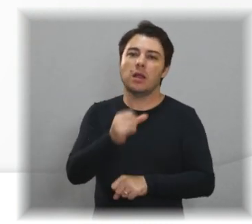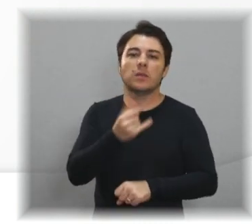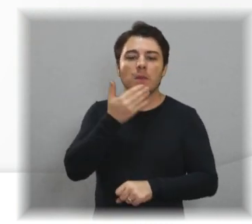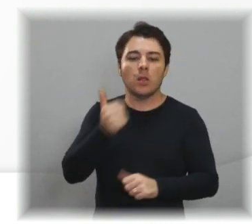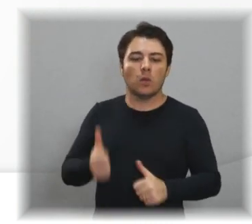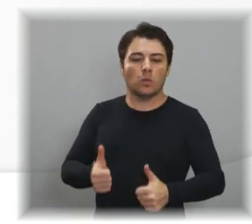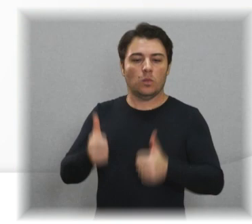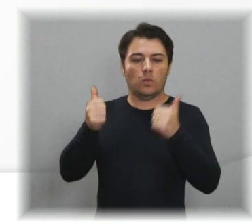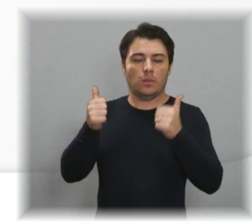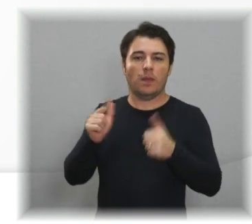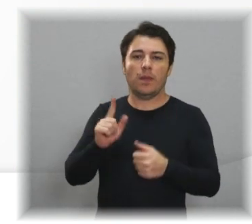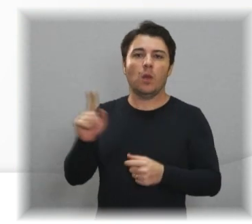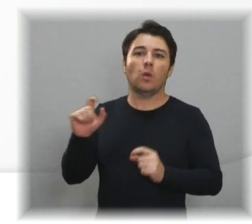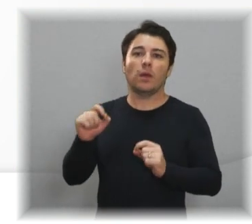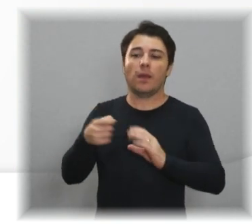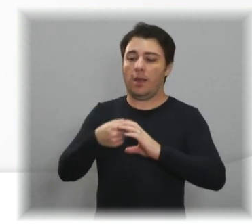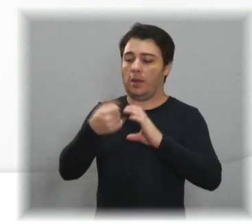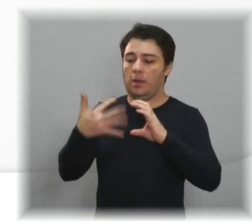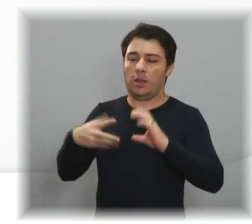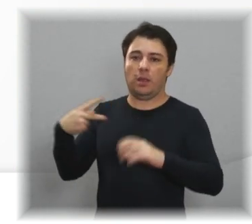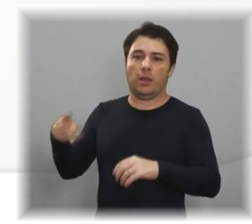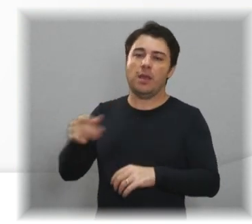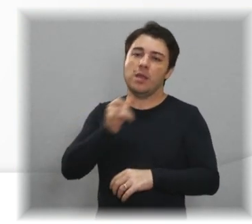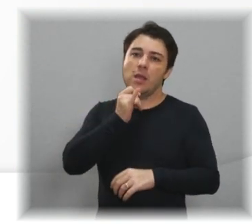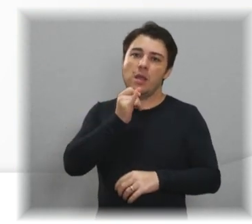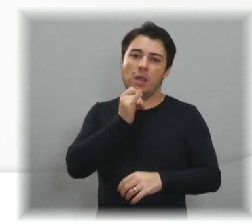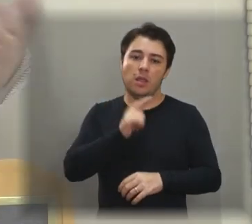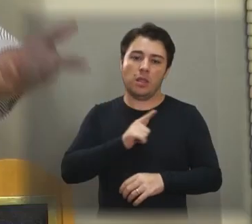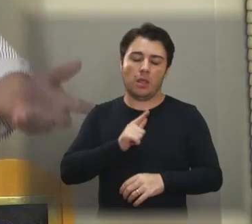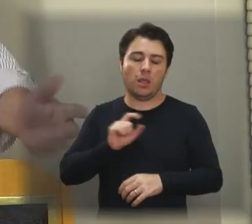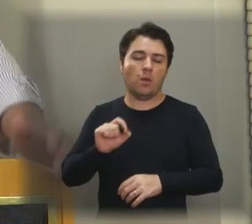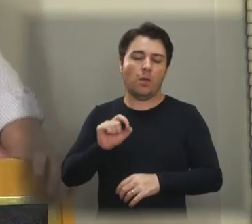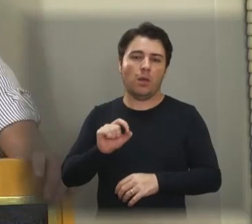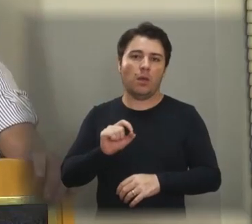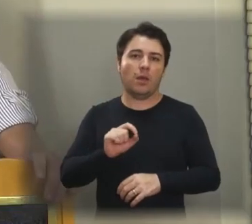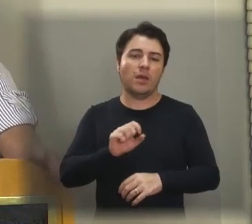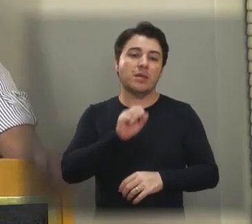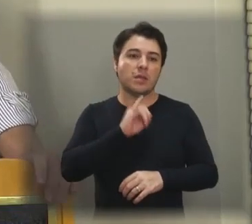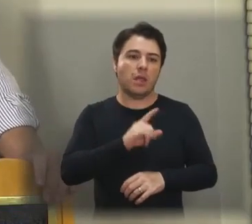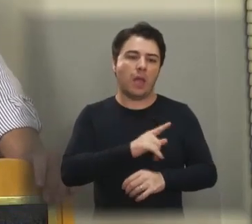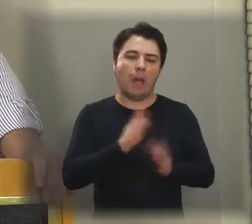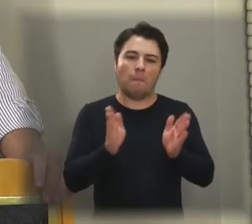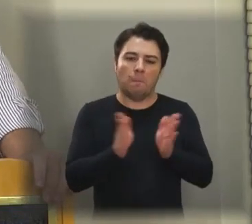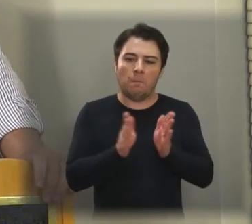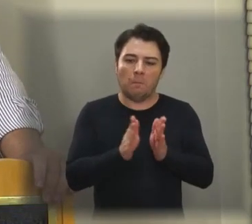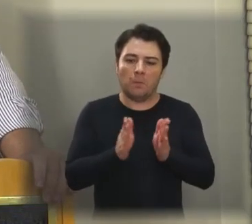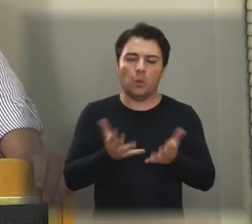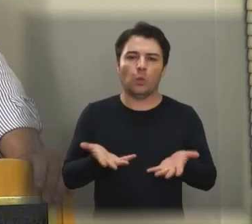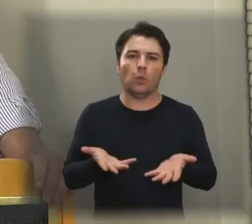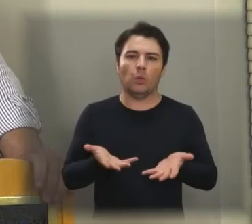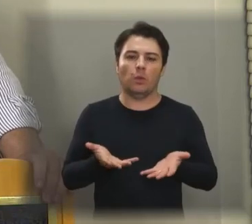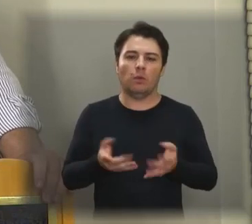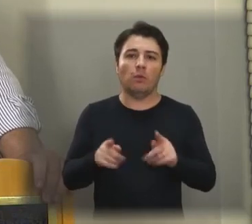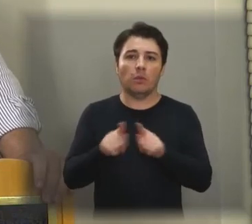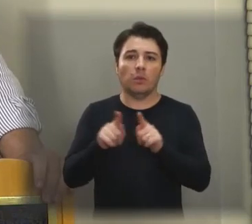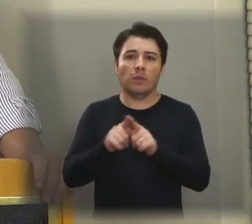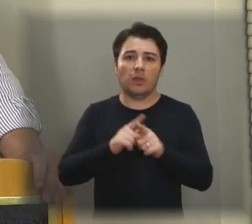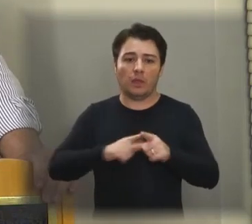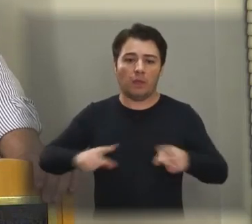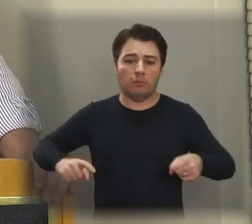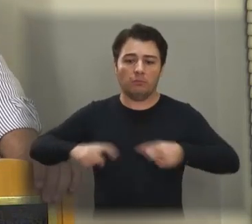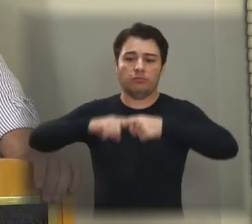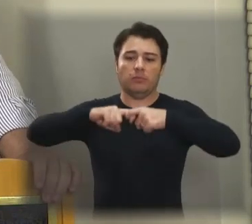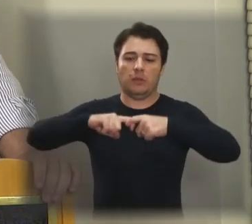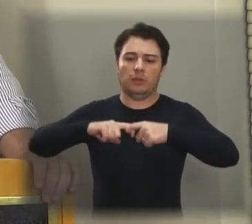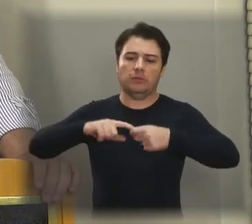troca de da característica da rede por exemplo uma rede nua para uma rede compacta interligações